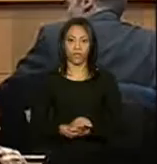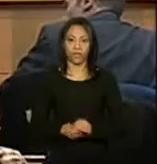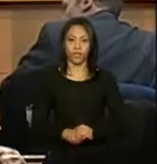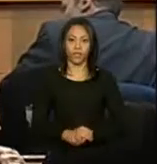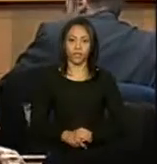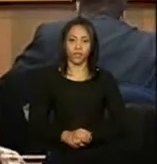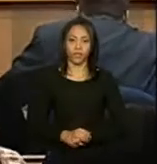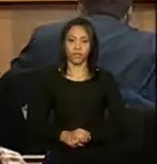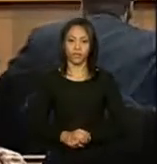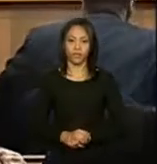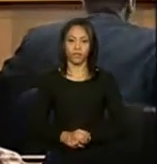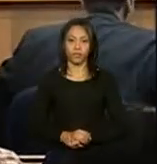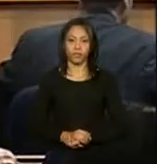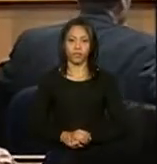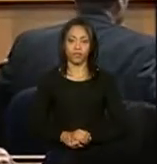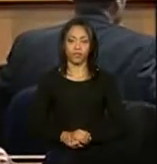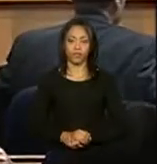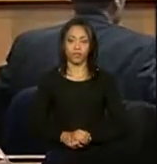Posicionada.